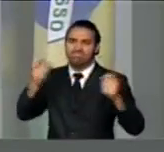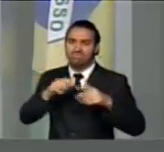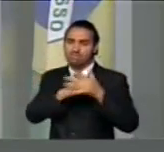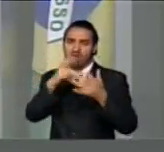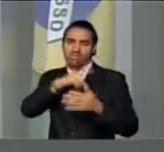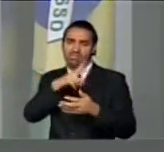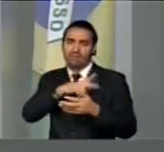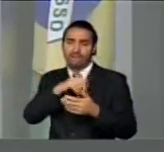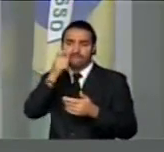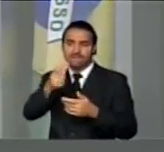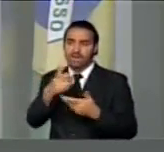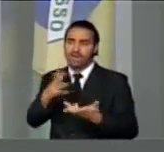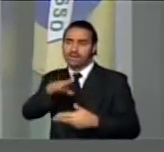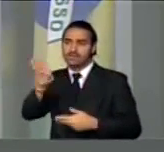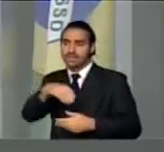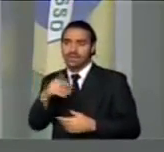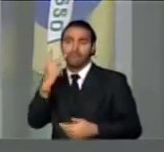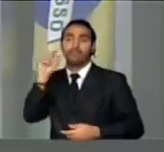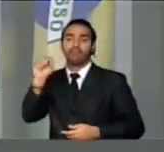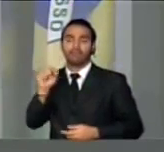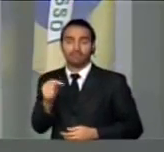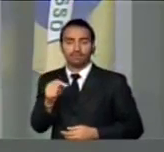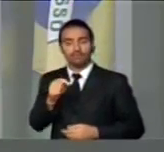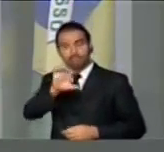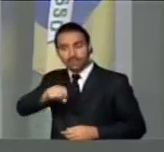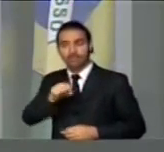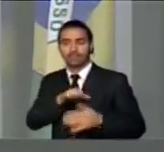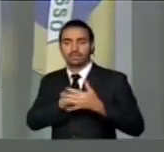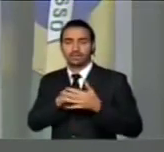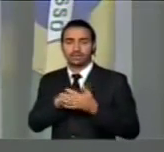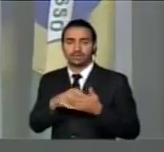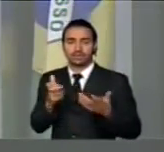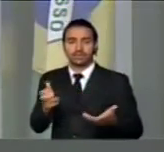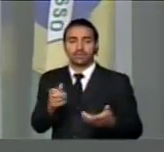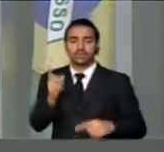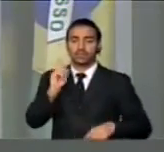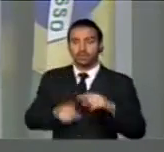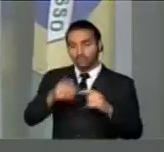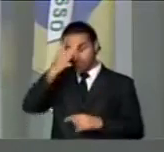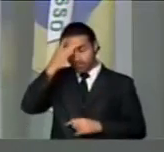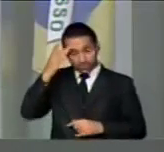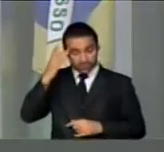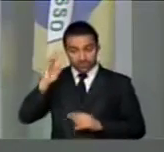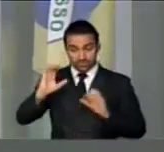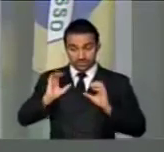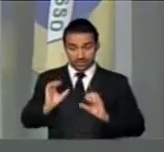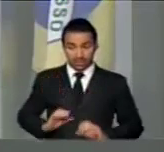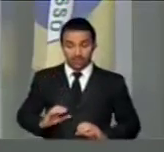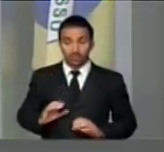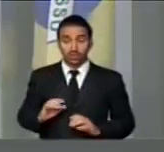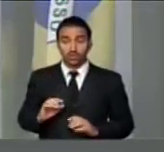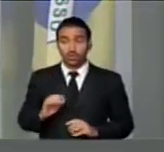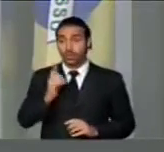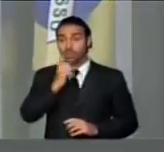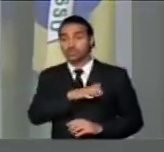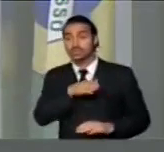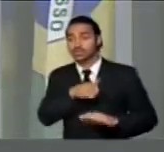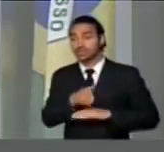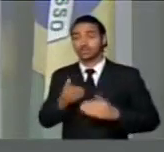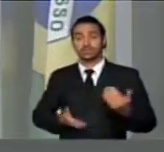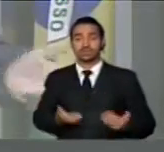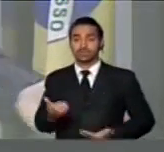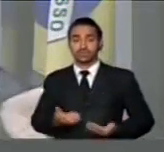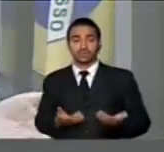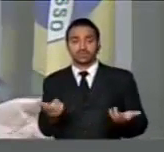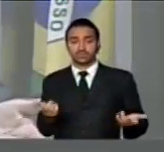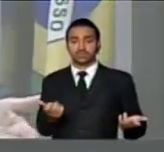grandes, das grandes teles também, querendo impedir o cidadão, o consumidor, de ter acesso a um serviço